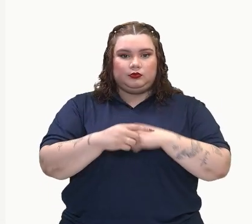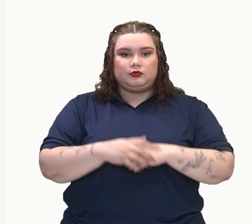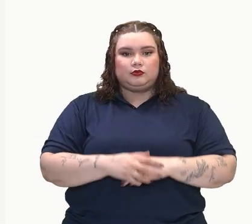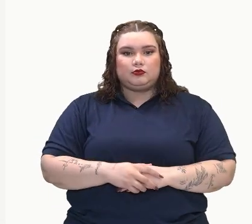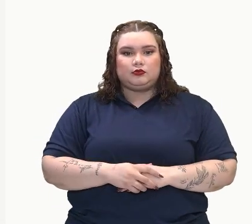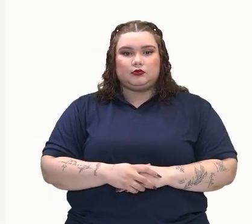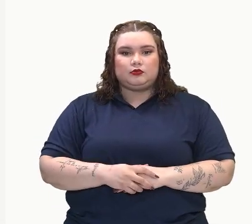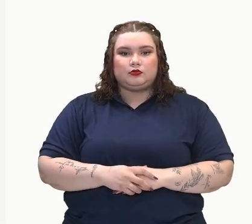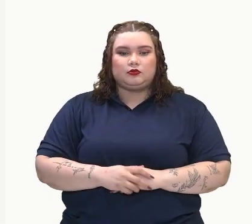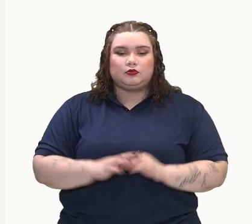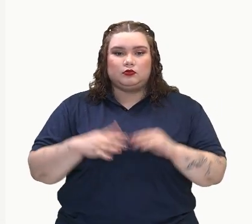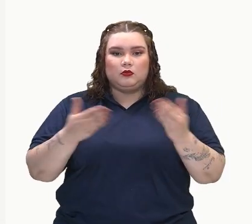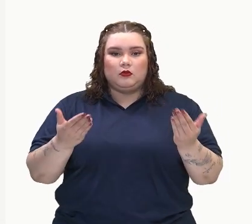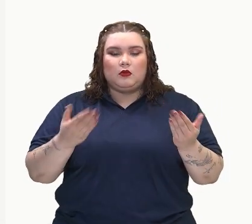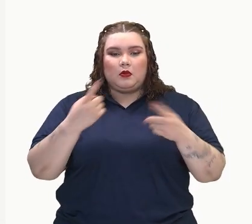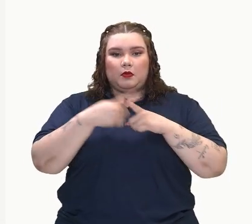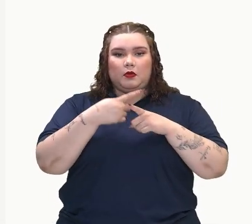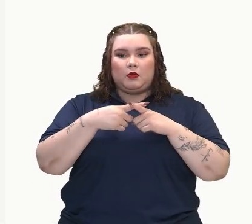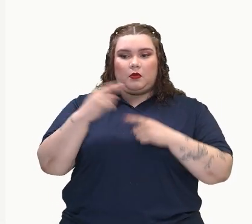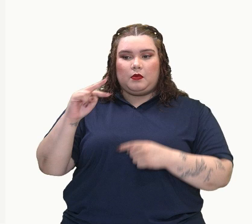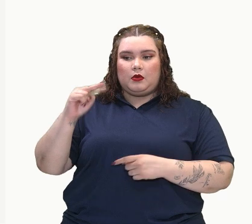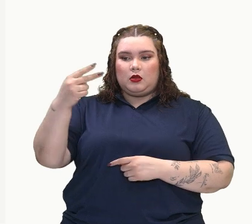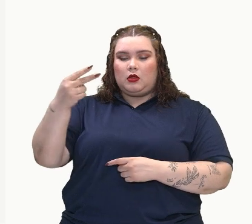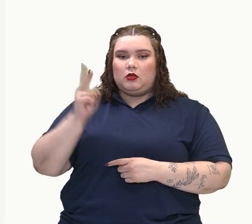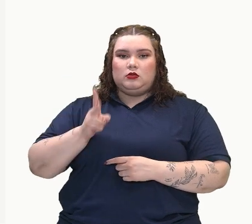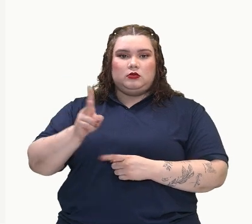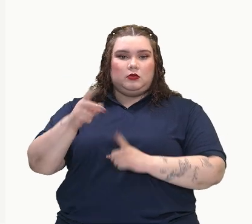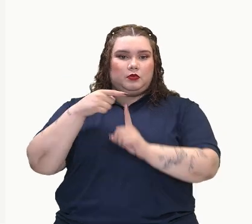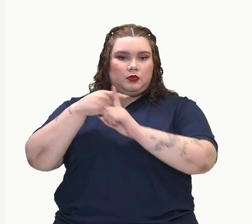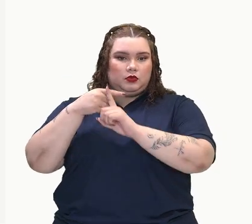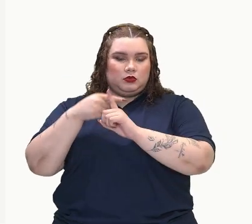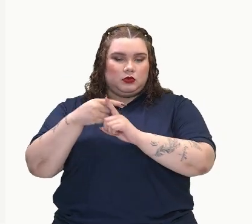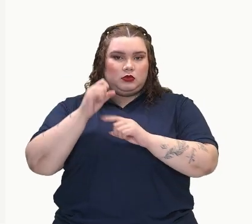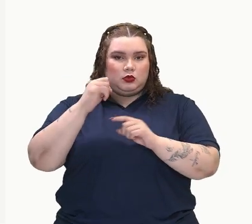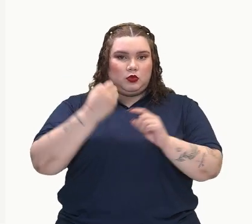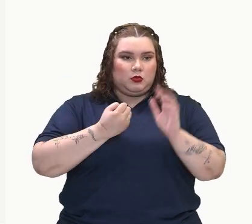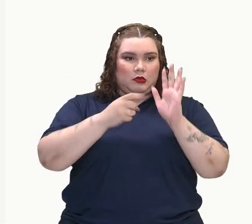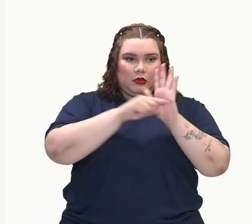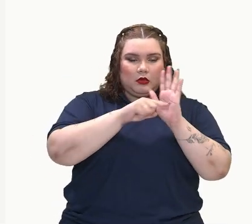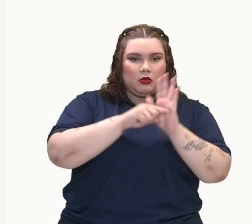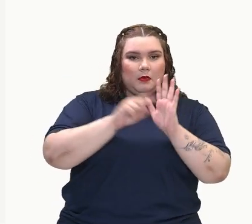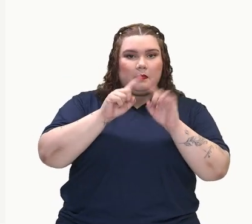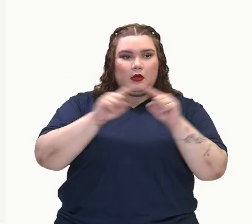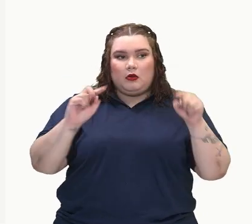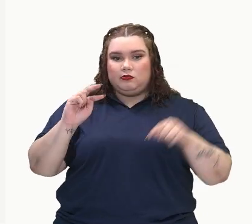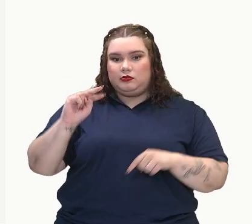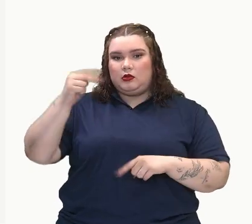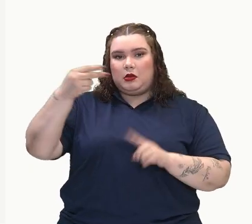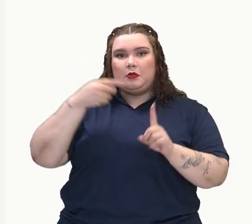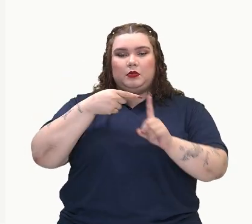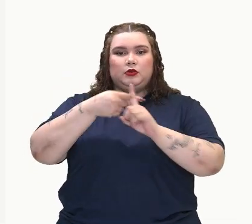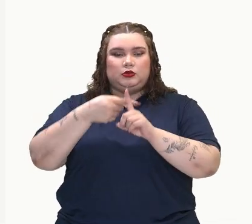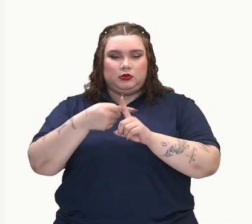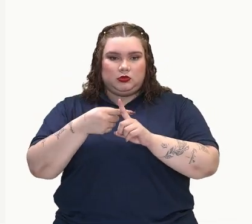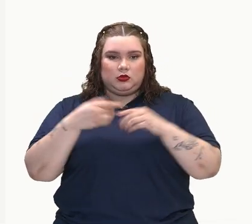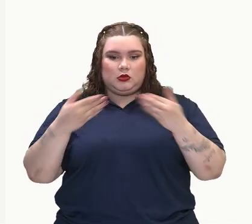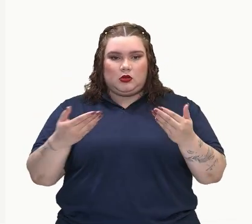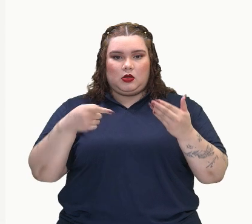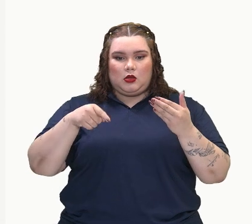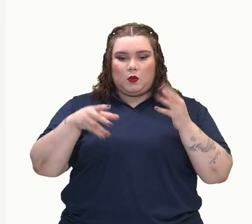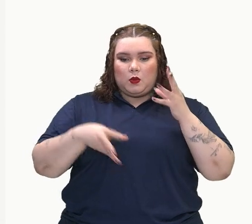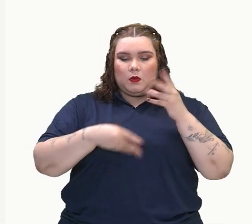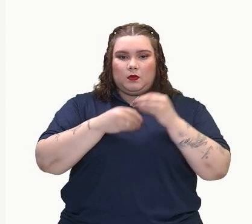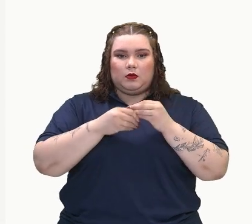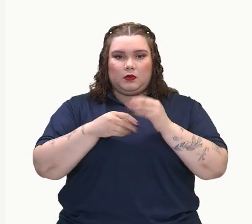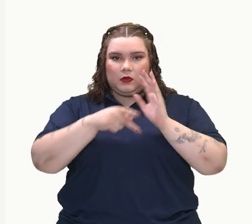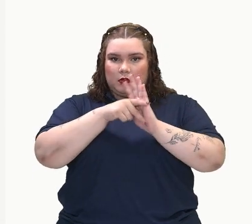para poder... Porque o quadrado sempre vai ser positivo. Por mais que aqui seja negativo, quando a gente leva ao quadrado fica positivo. Então esse complemento aqui da